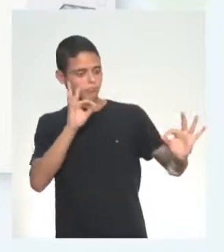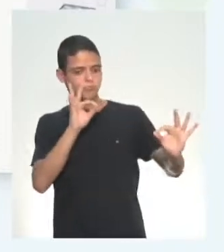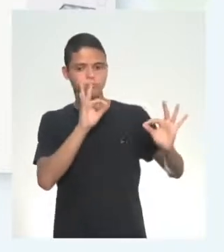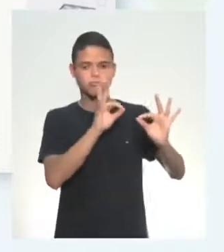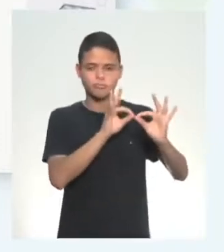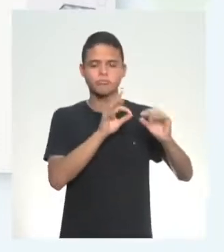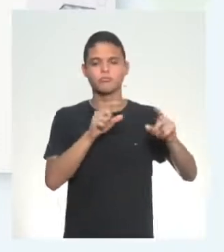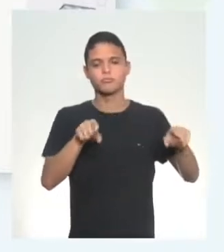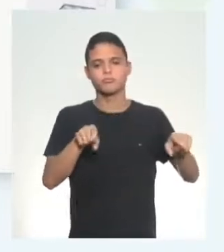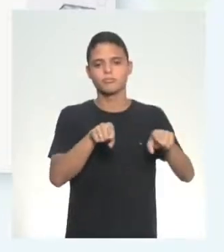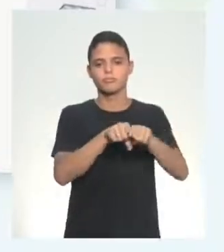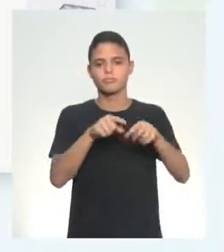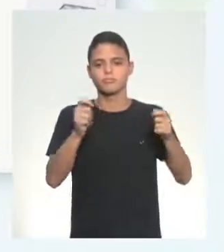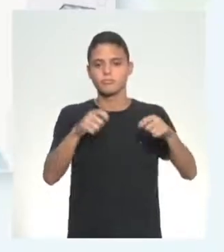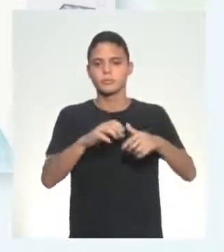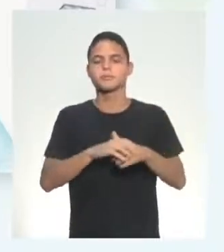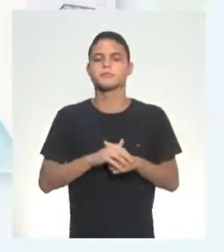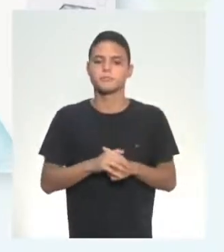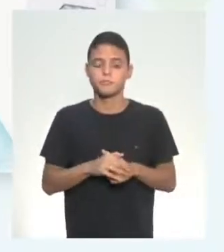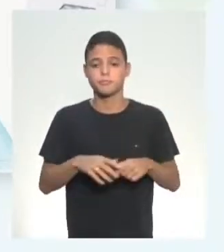projeto. Aumentar zoom,